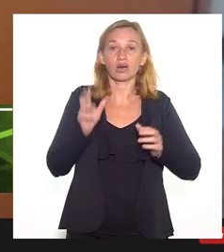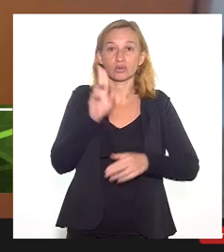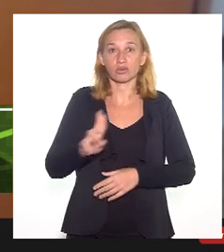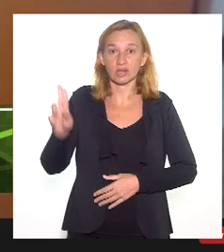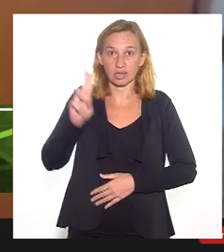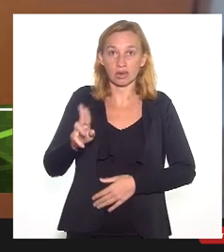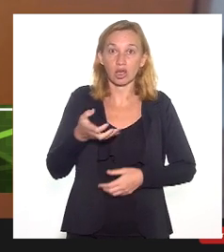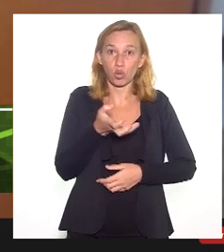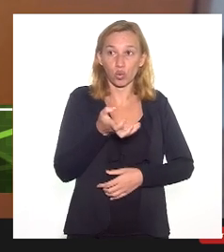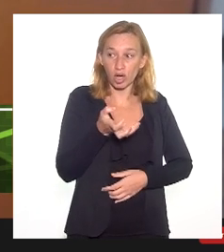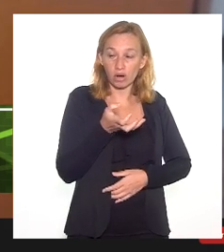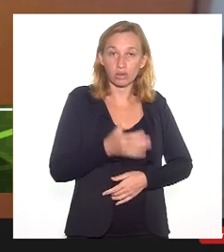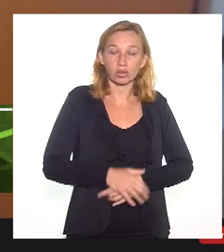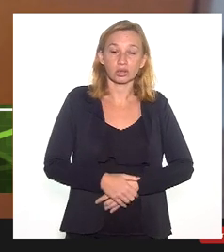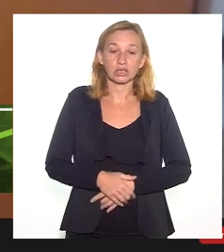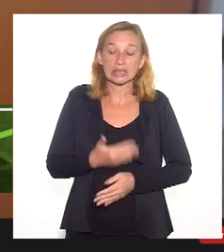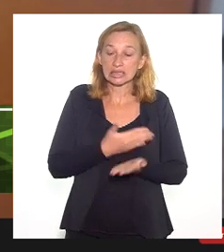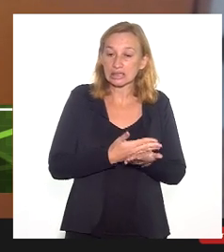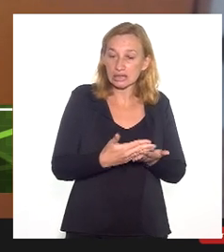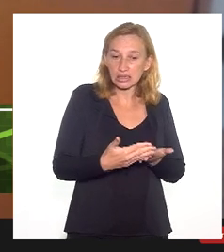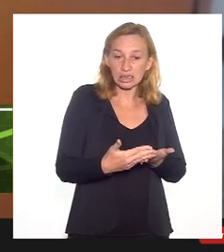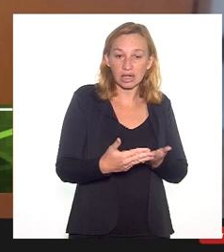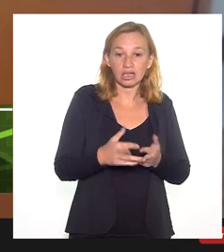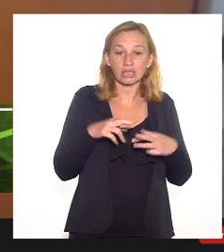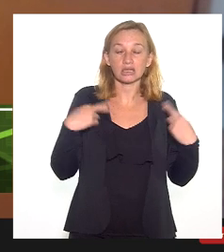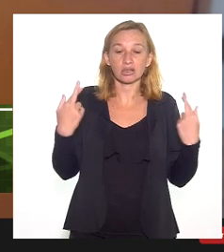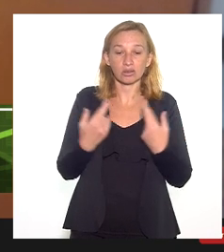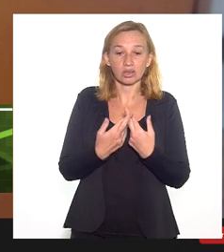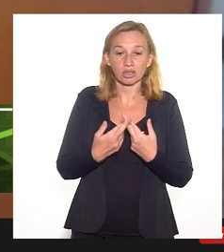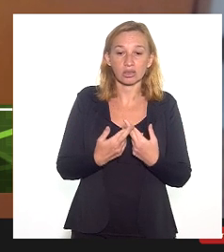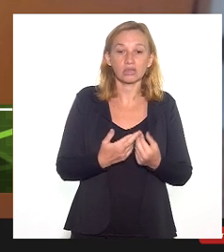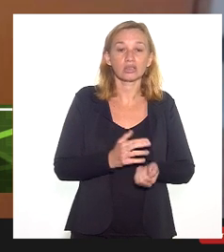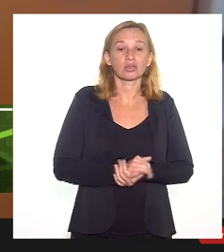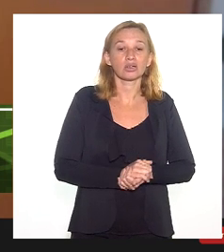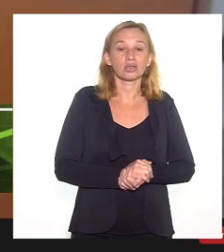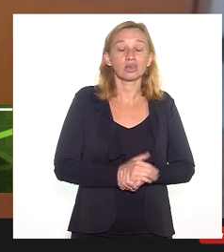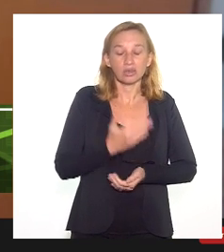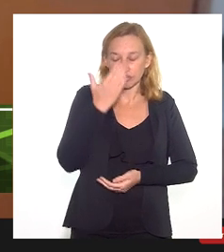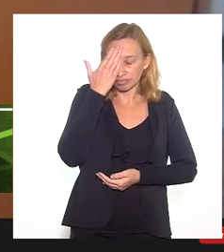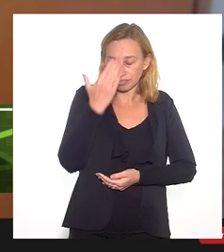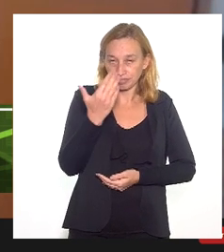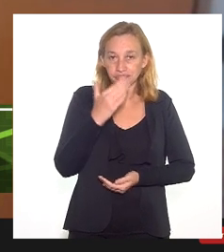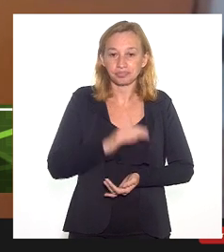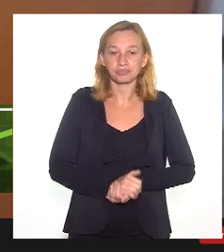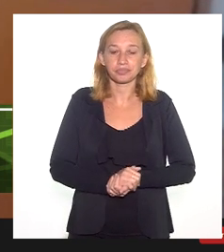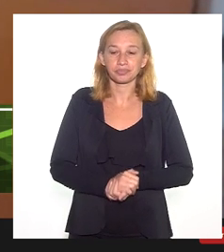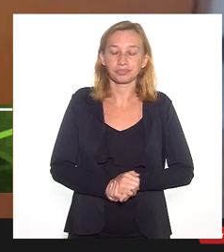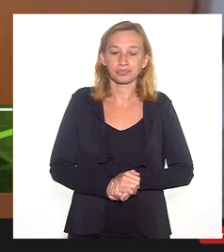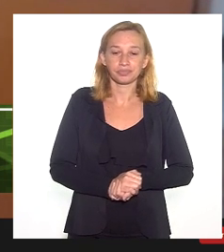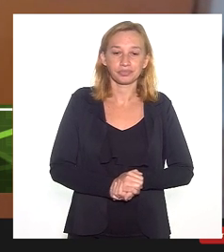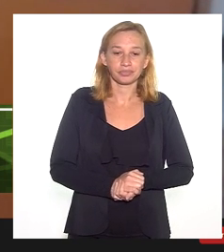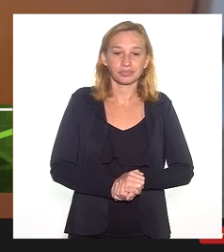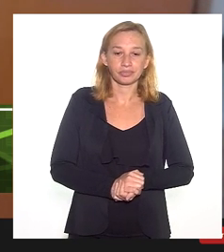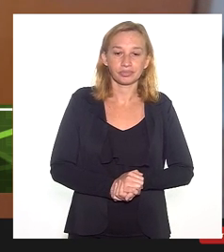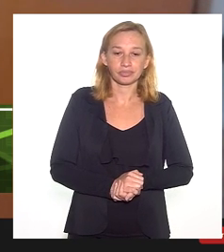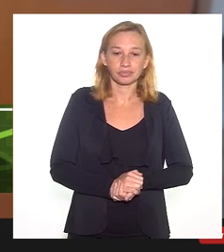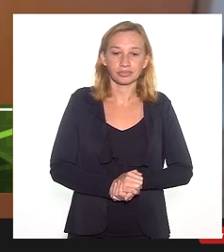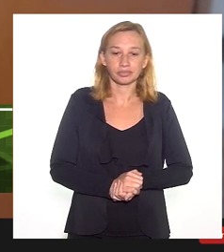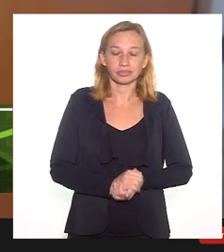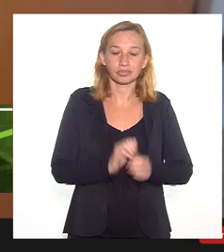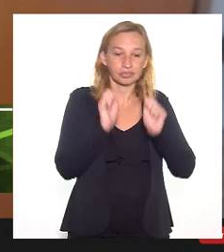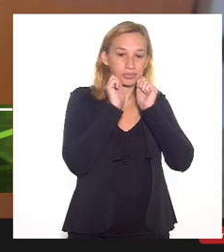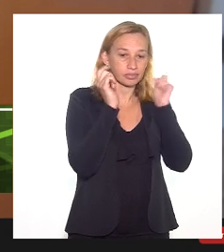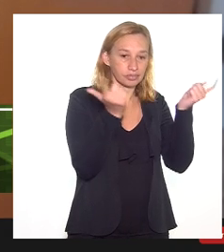Então, quero iniciar essa audiência, a minha manifestação na audiência pública agradecendo a postura da